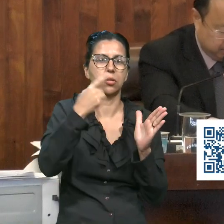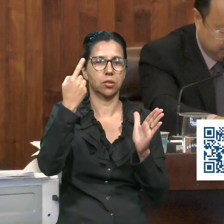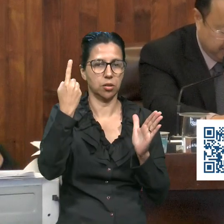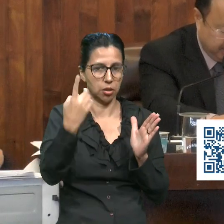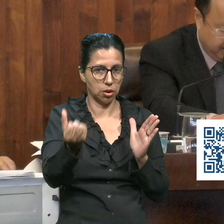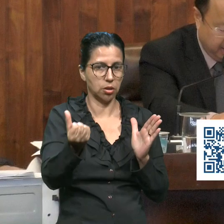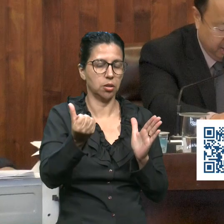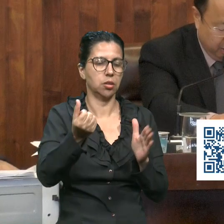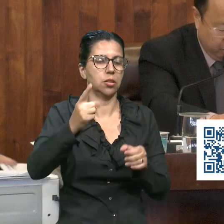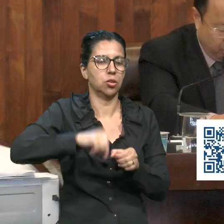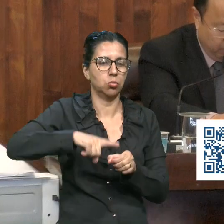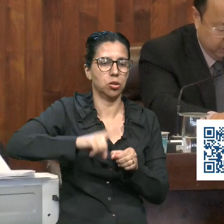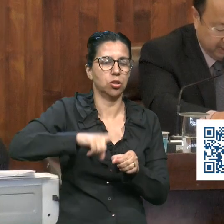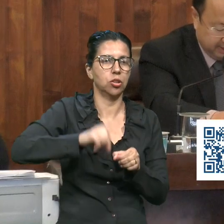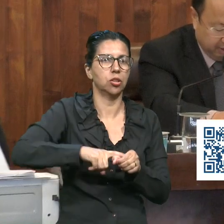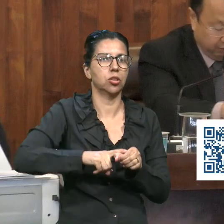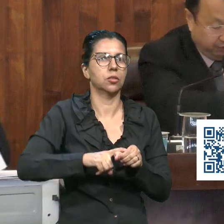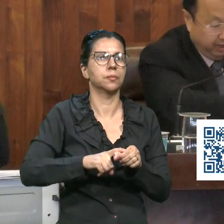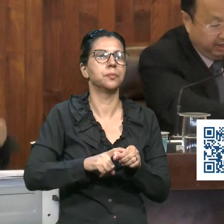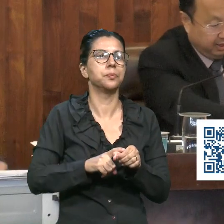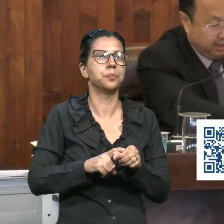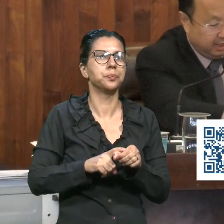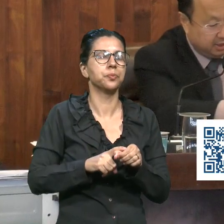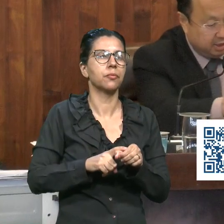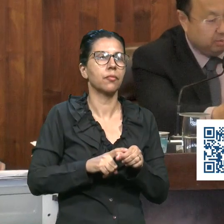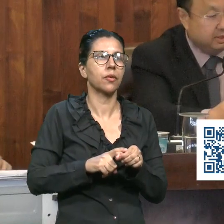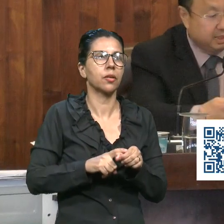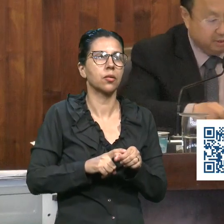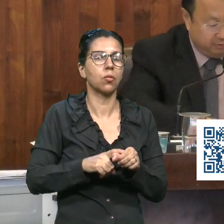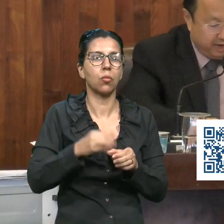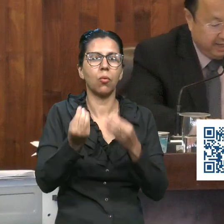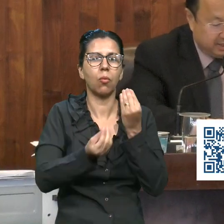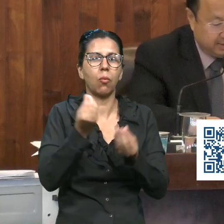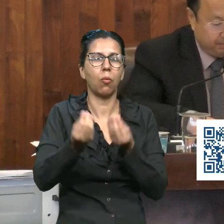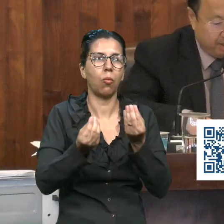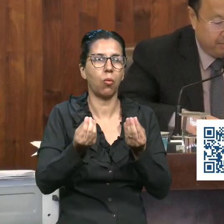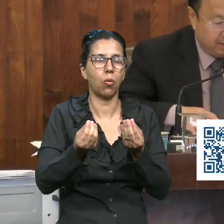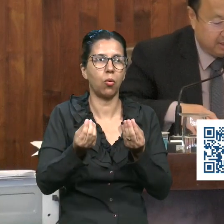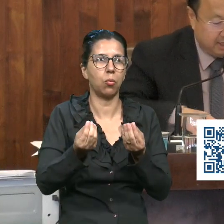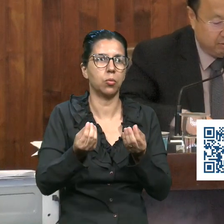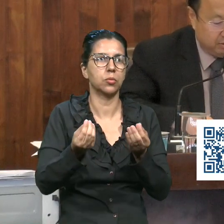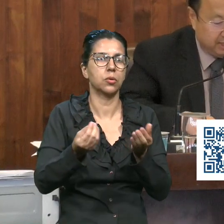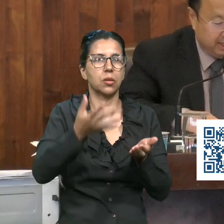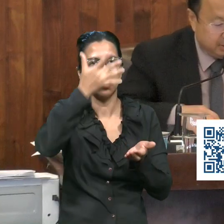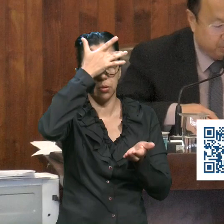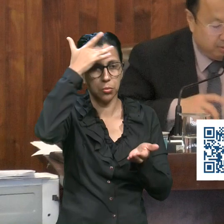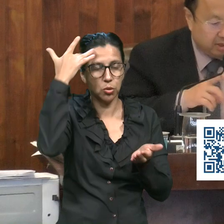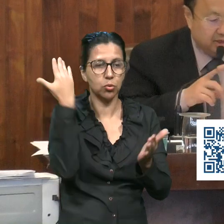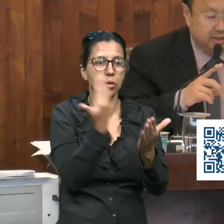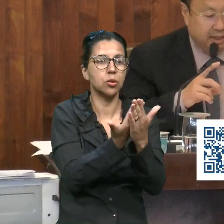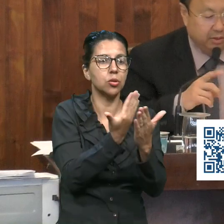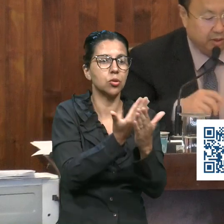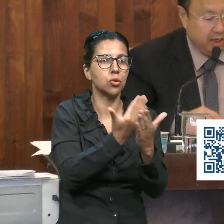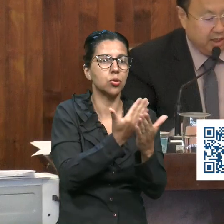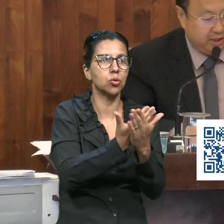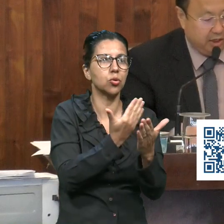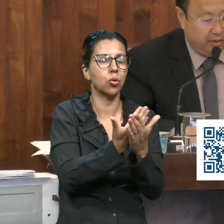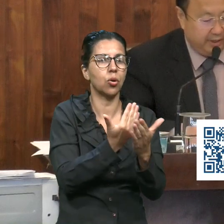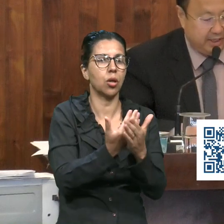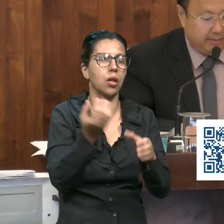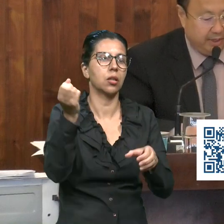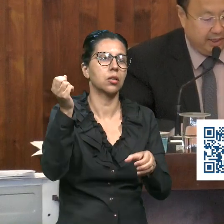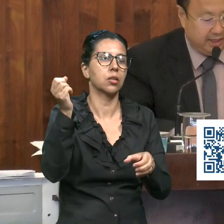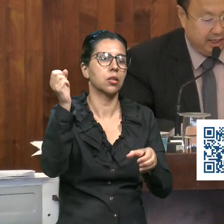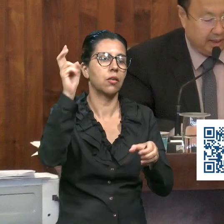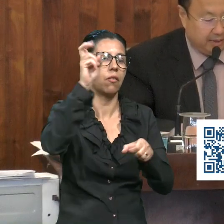do Município de Marília, como está sendo feita a distribuição de vagas para os alunos da rede pública do ensino. Chegou